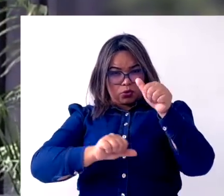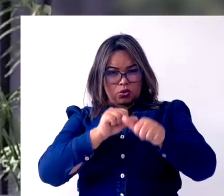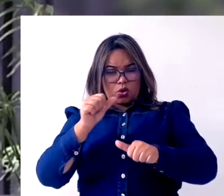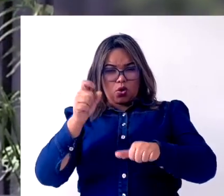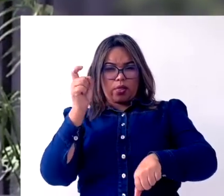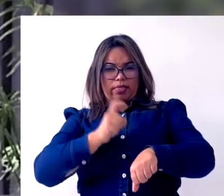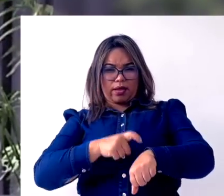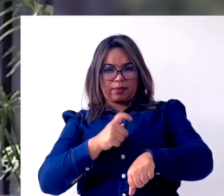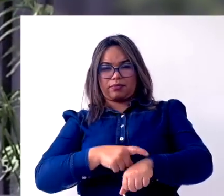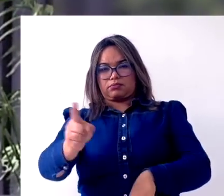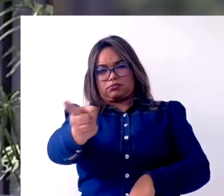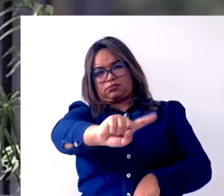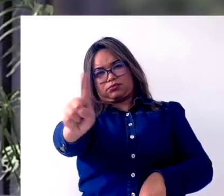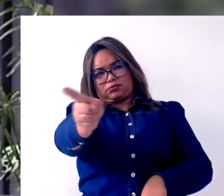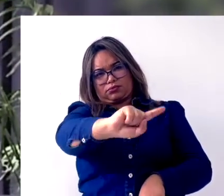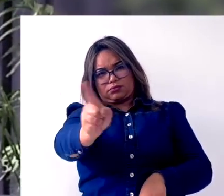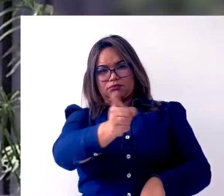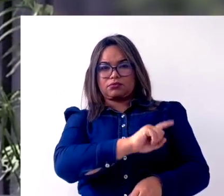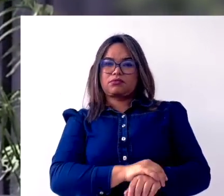Não.